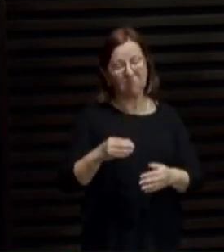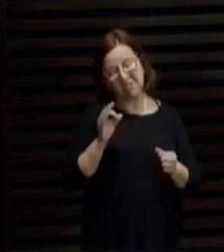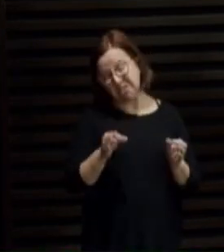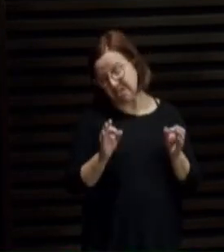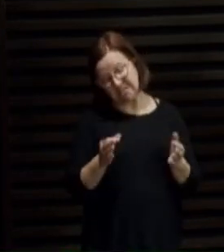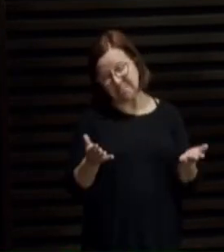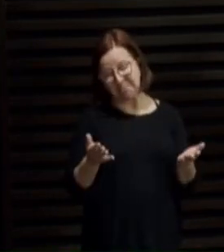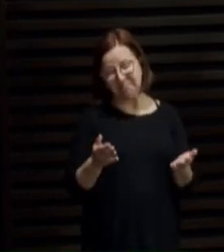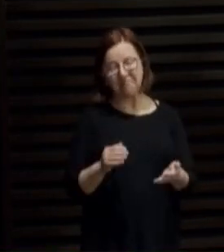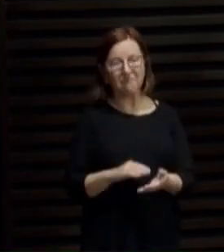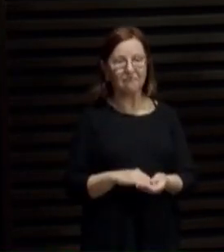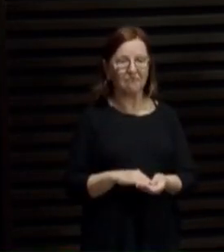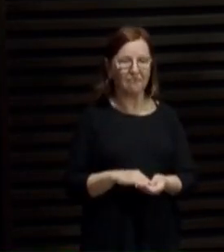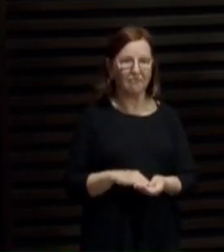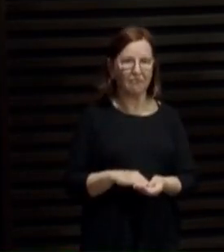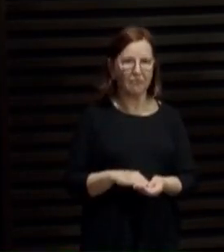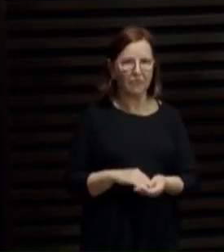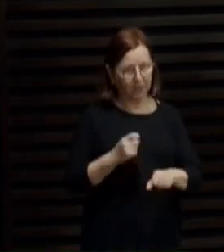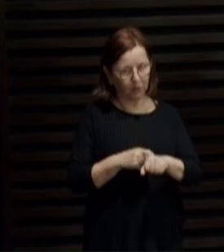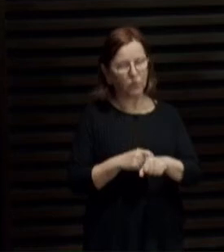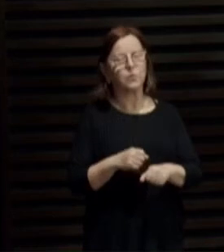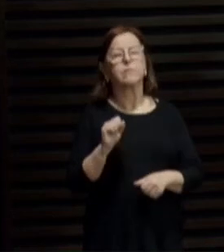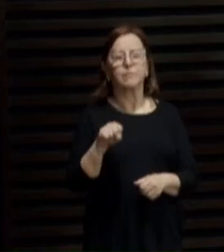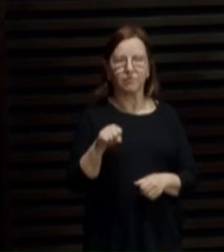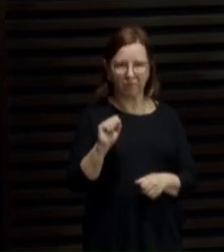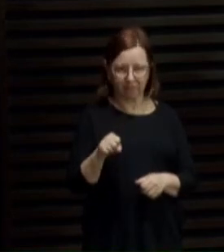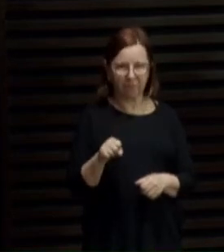assunto. É duro? É duro.